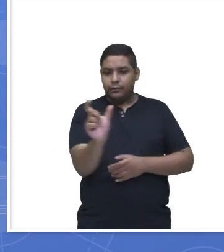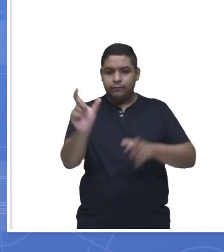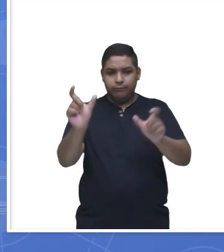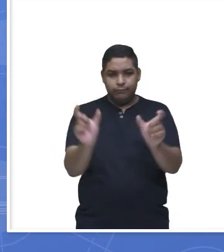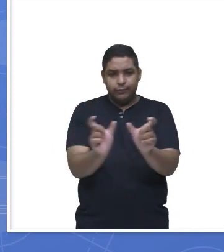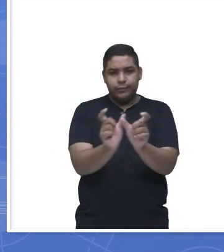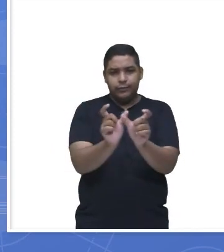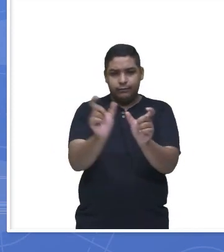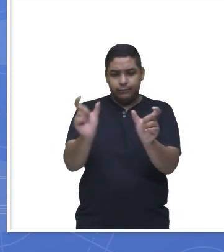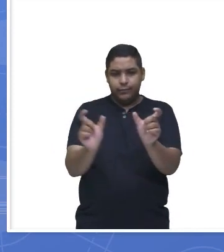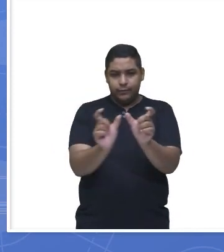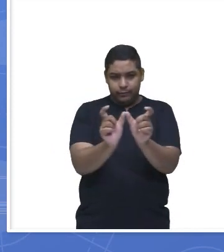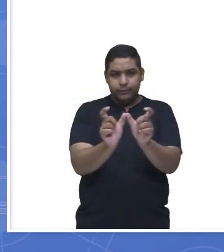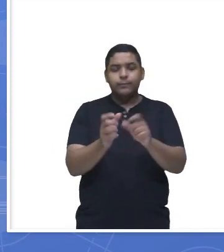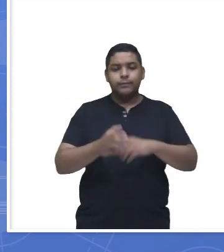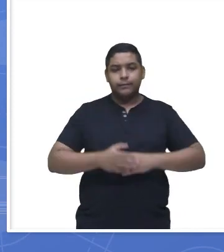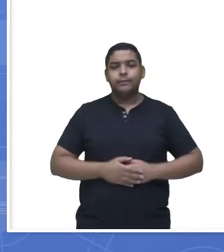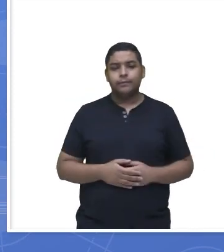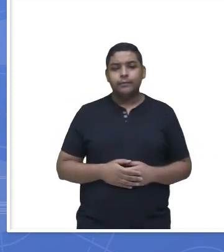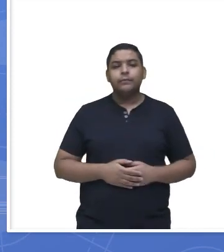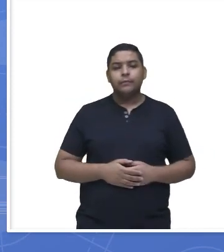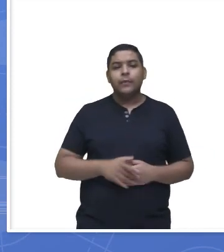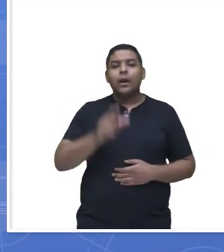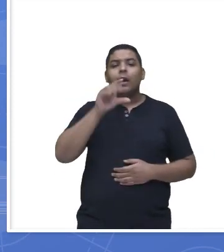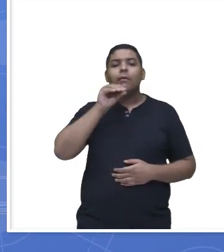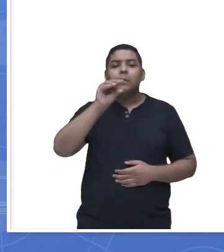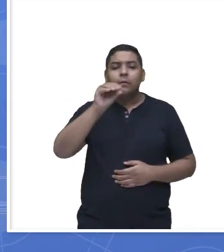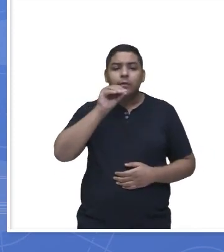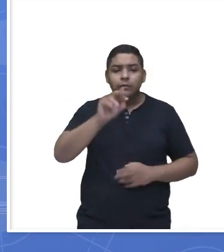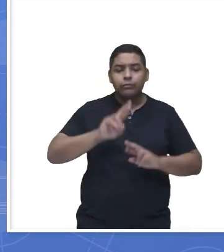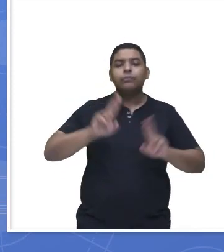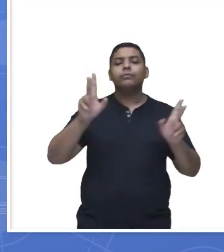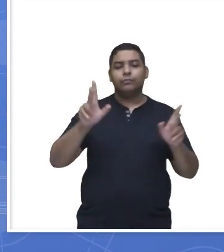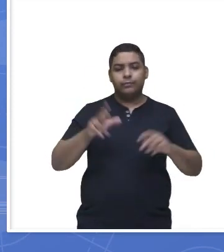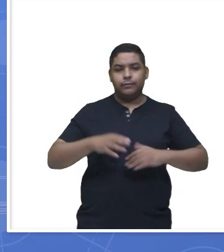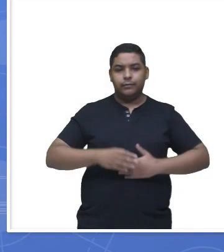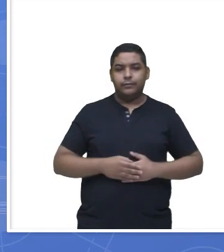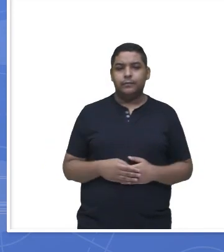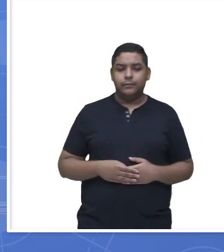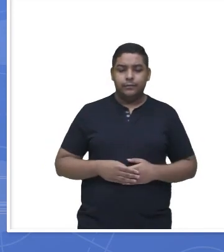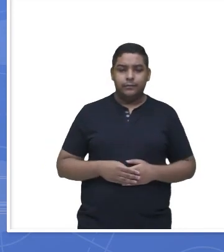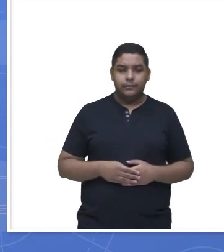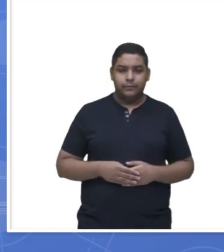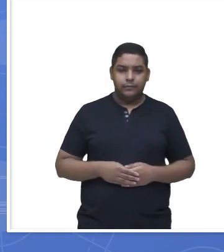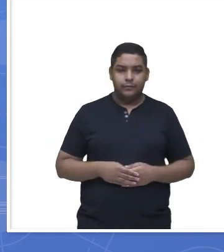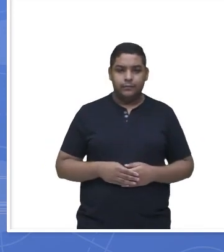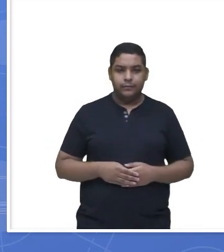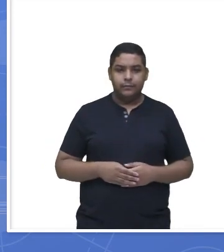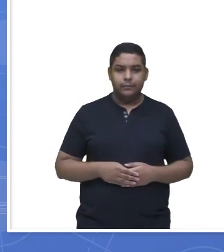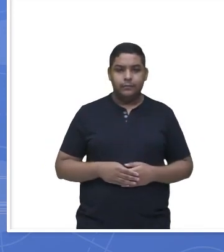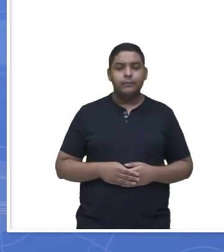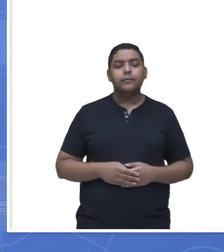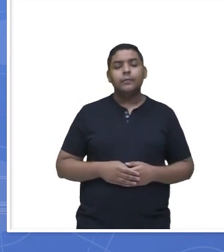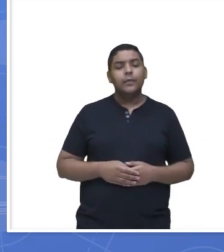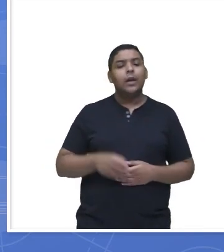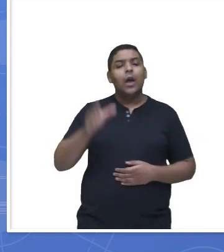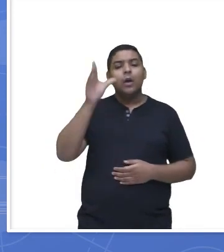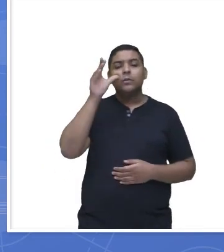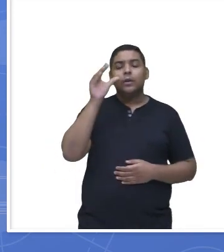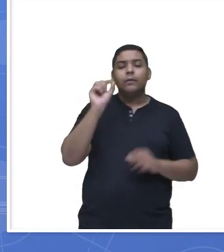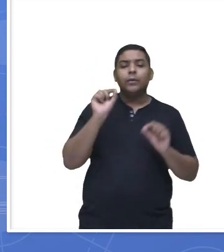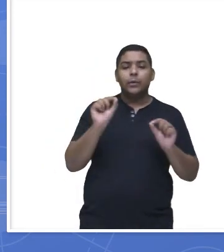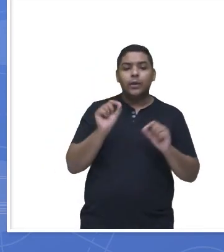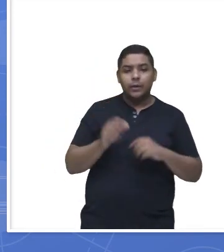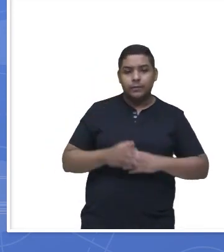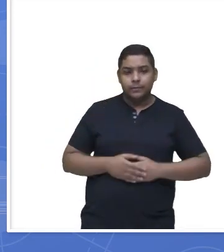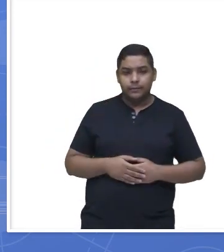porém a pronúncia é diferente, a sílaba tônica é diferente. Bem, eu estou observando aqui, né?